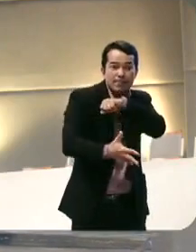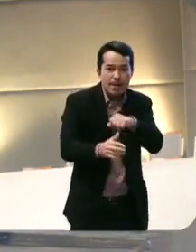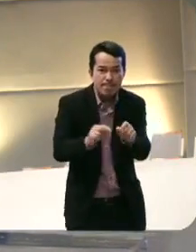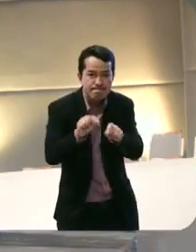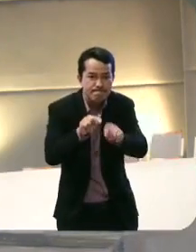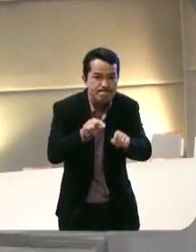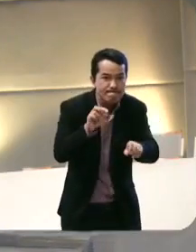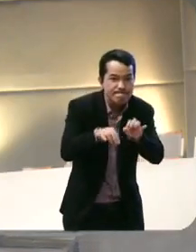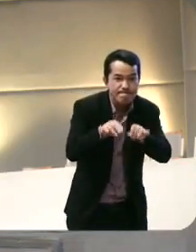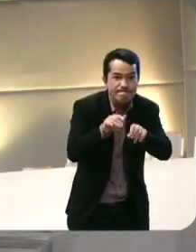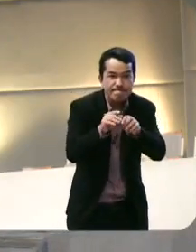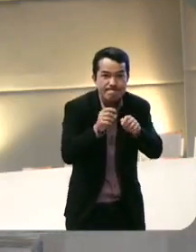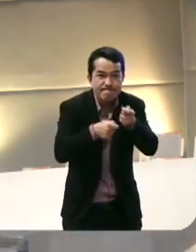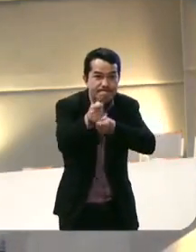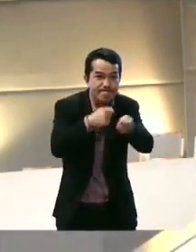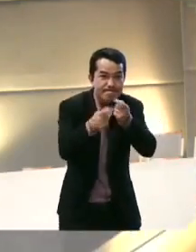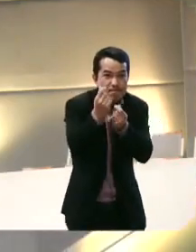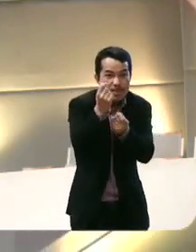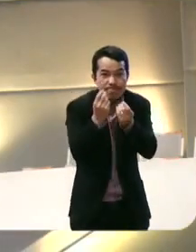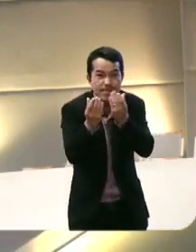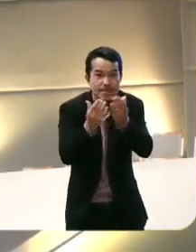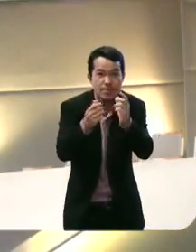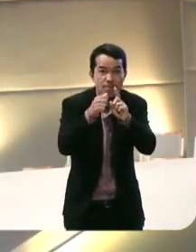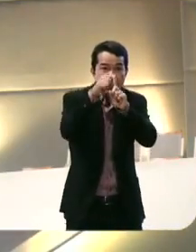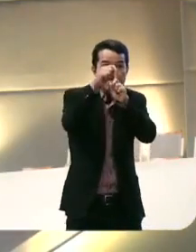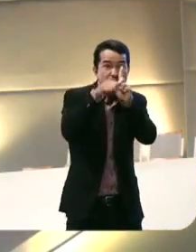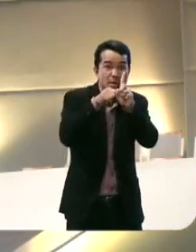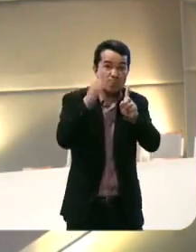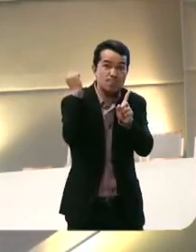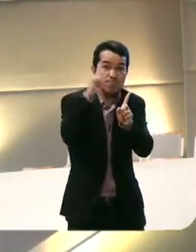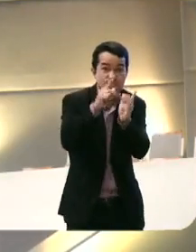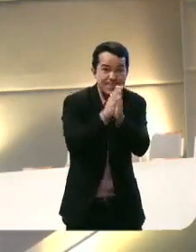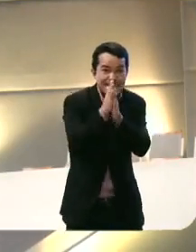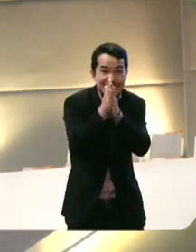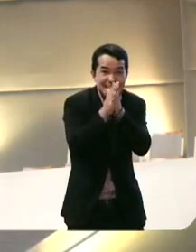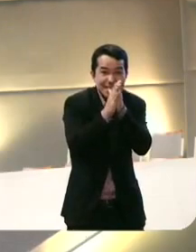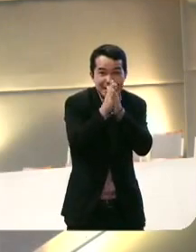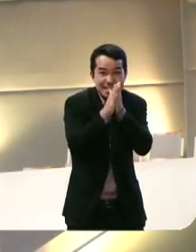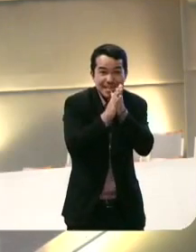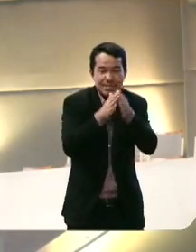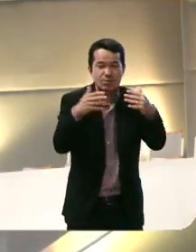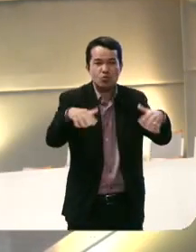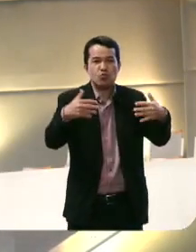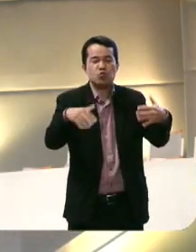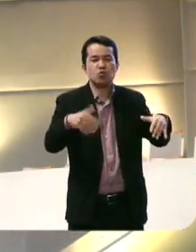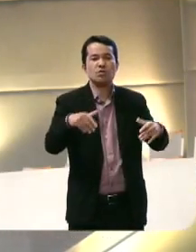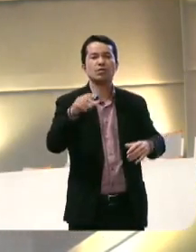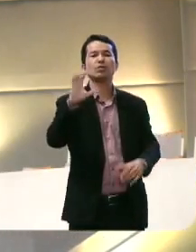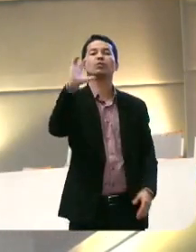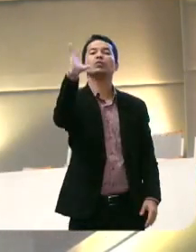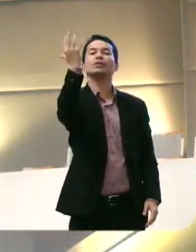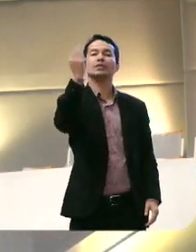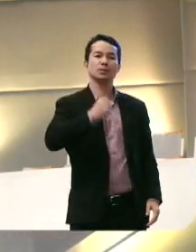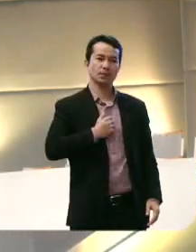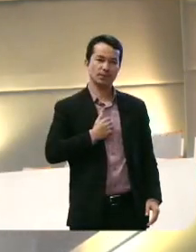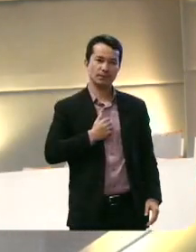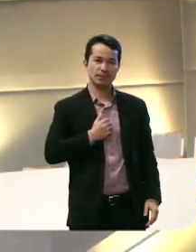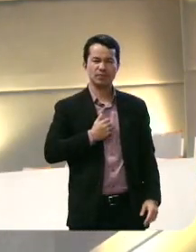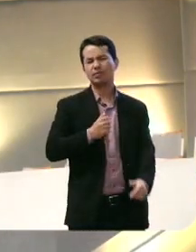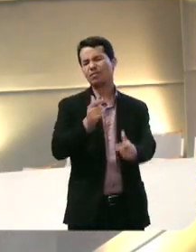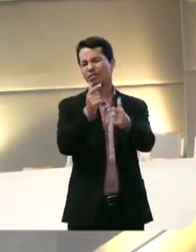aquele negócio. Falei, poxa, num mês eu vou fazer dinheiro. E sabe, o problema